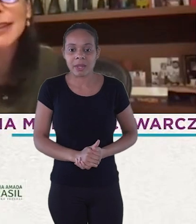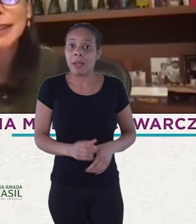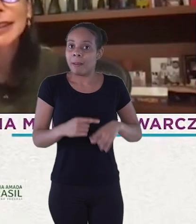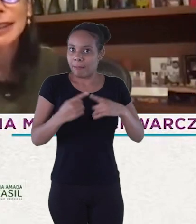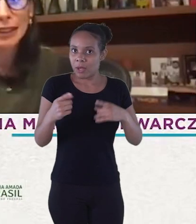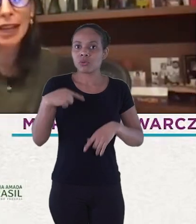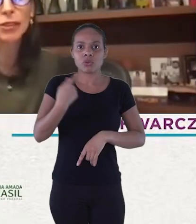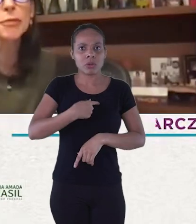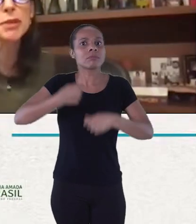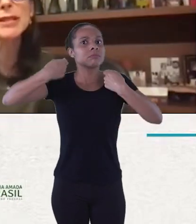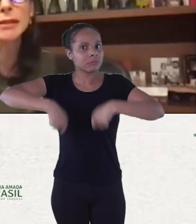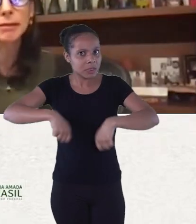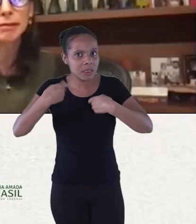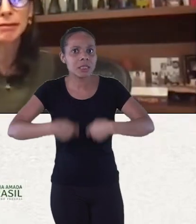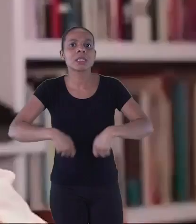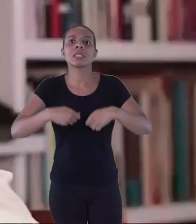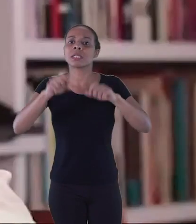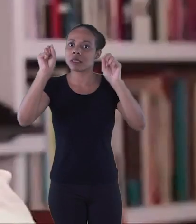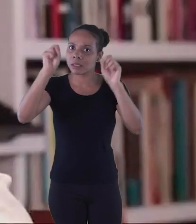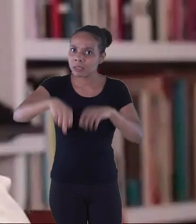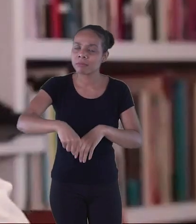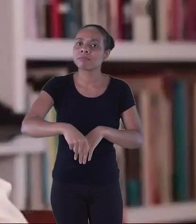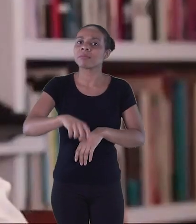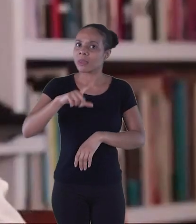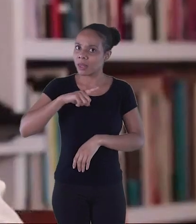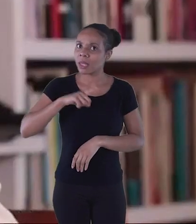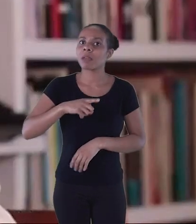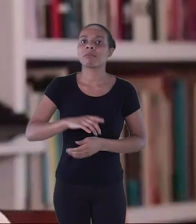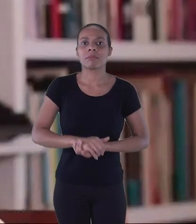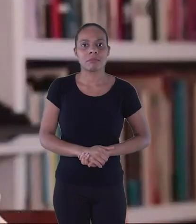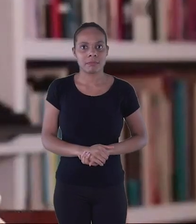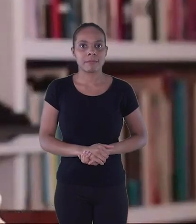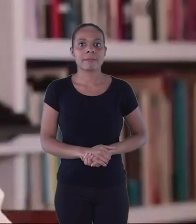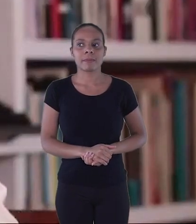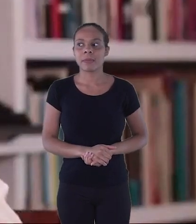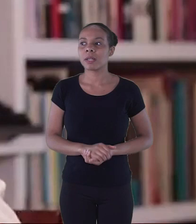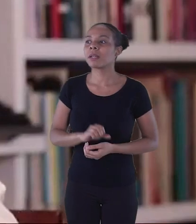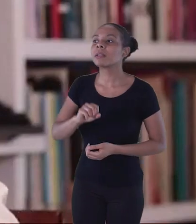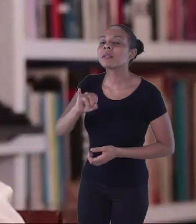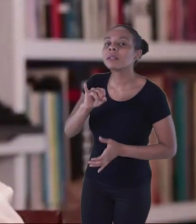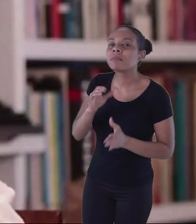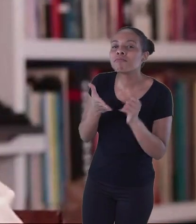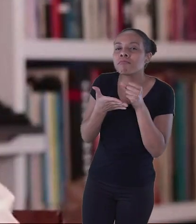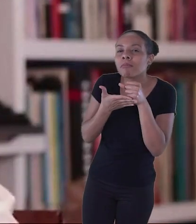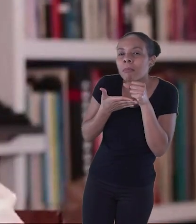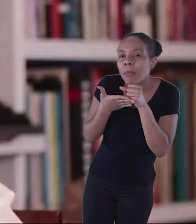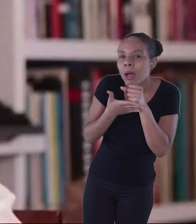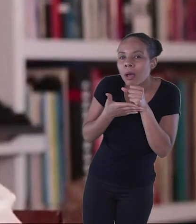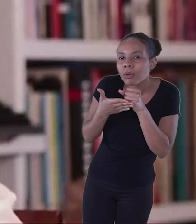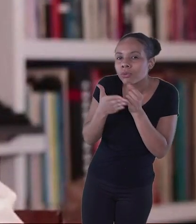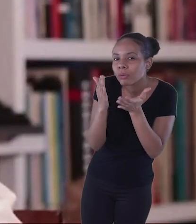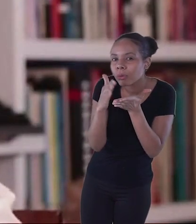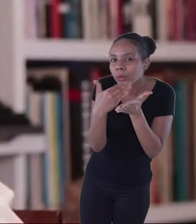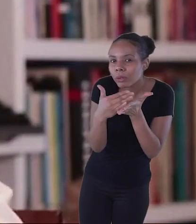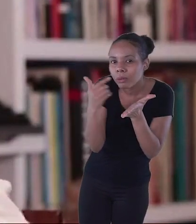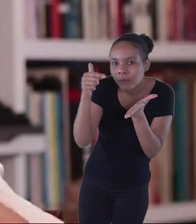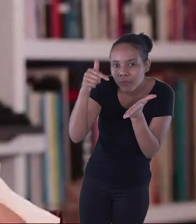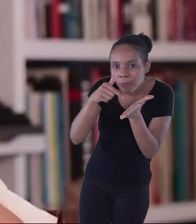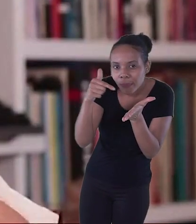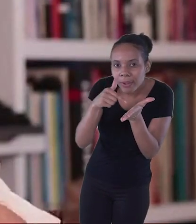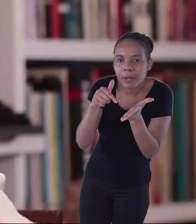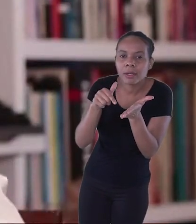precisamos fazer. Não, se for pegar a premissa básica desse livro, na contextualização de